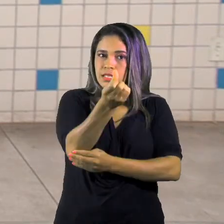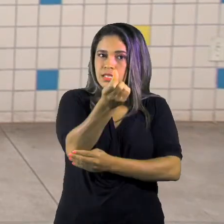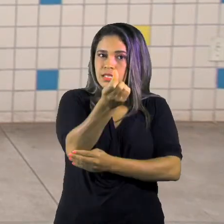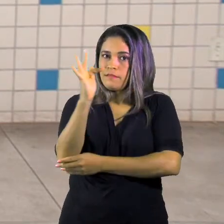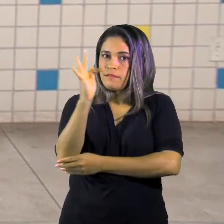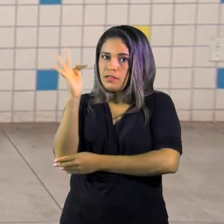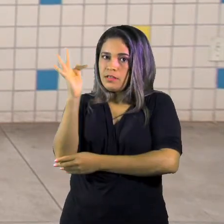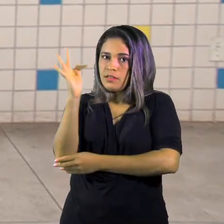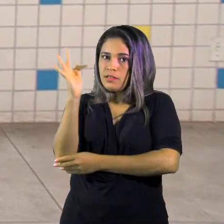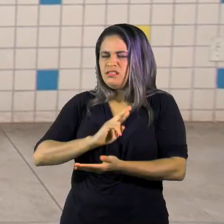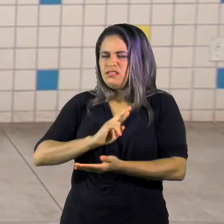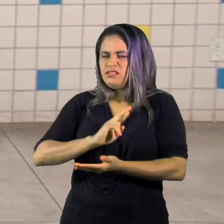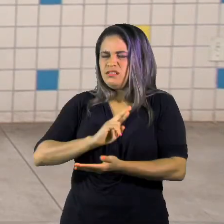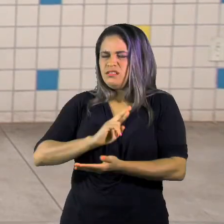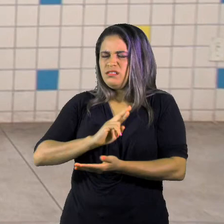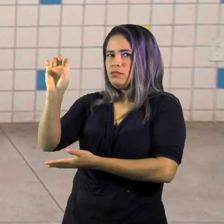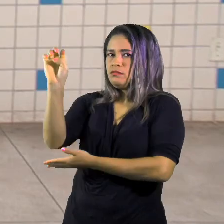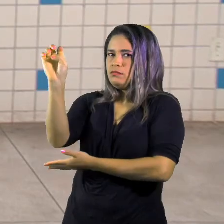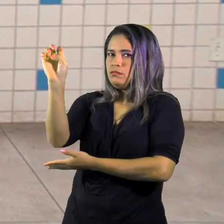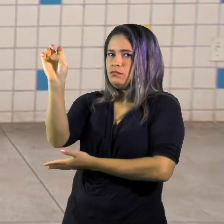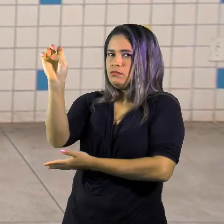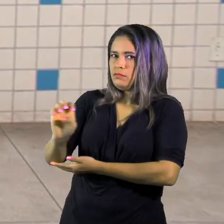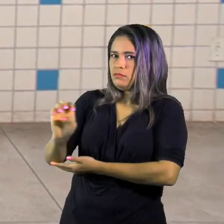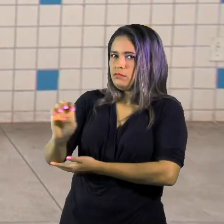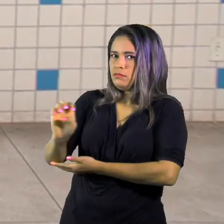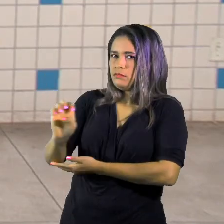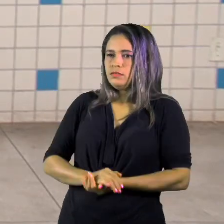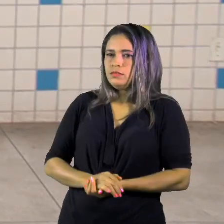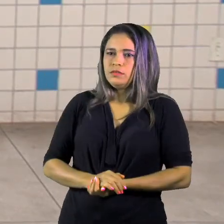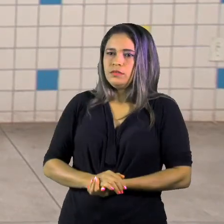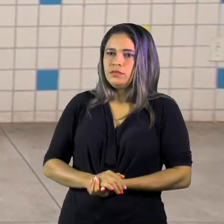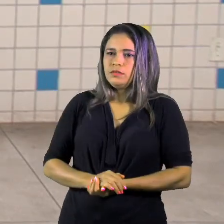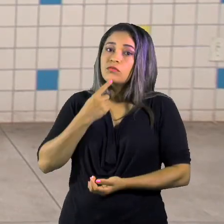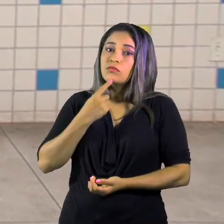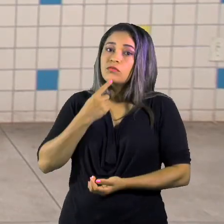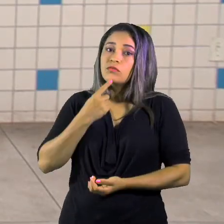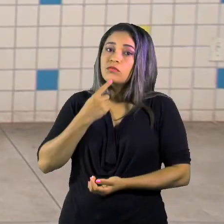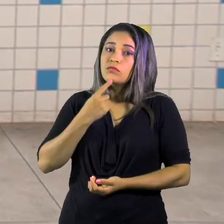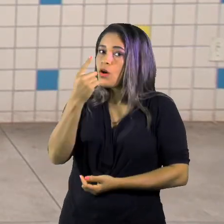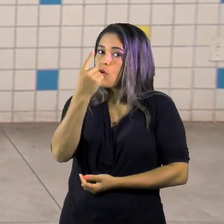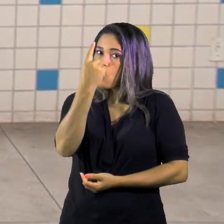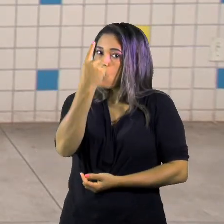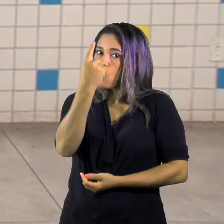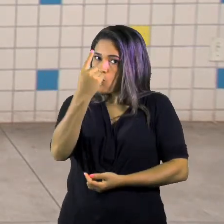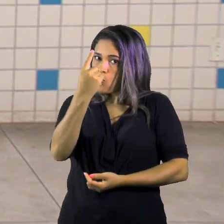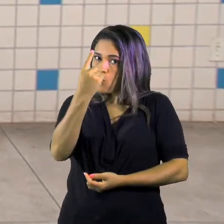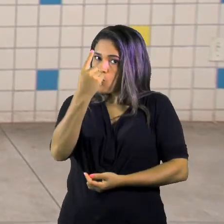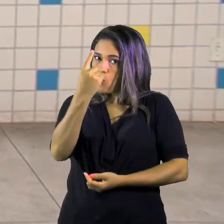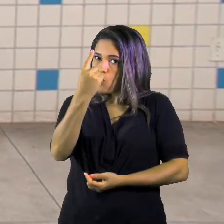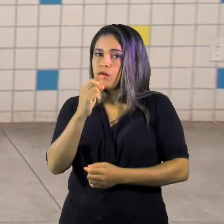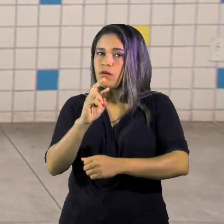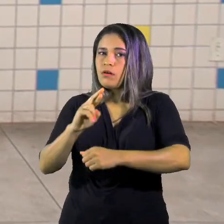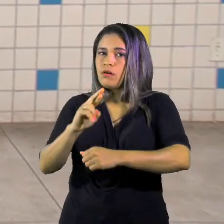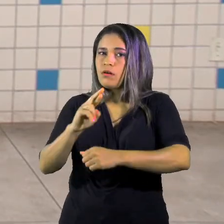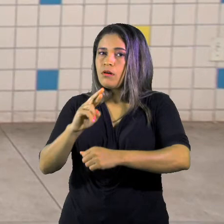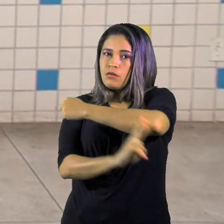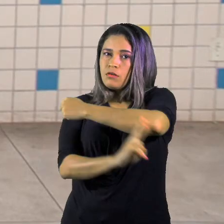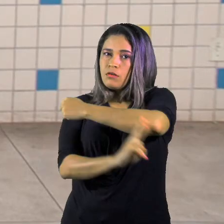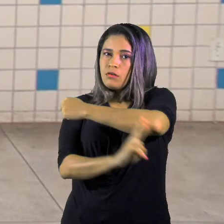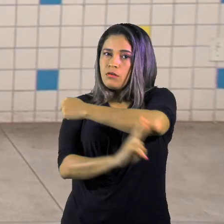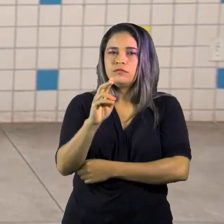inúmeras rodovias estaduais. Então eu vou citar uma rodovia federal, que é a